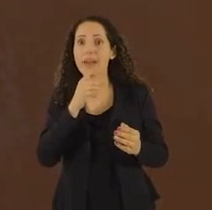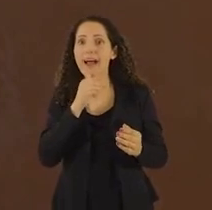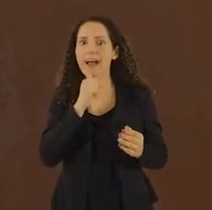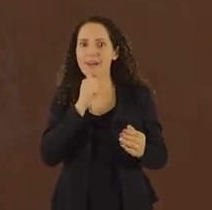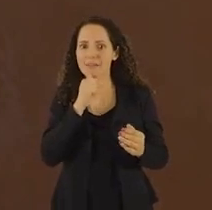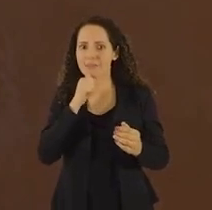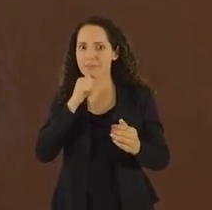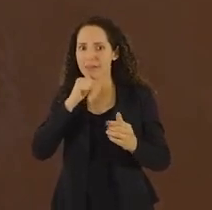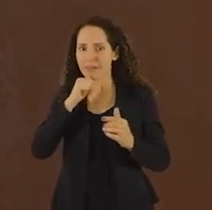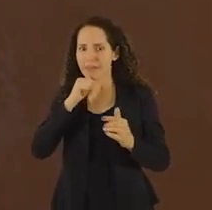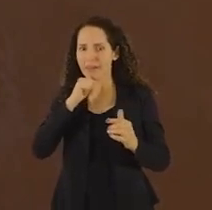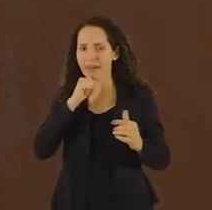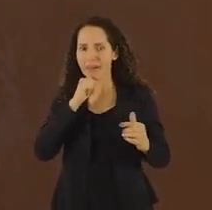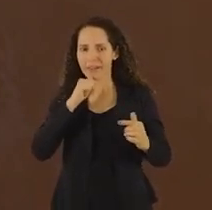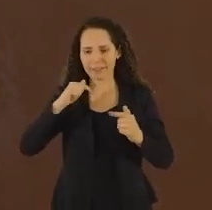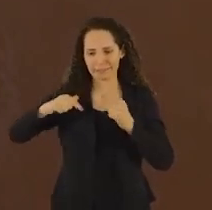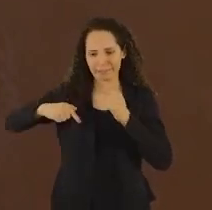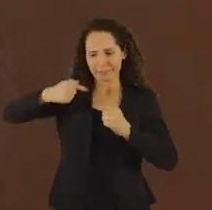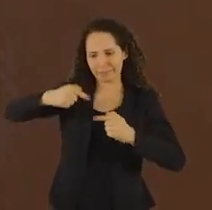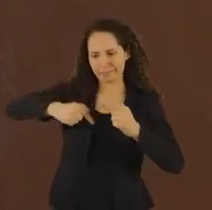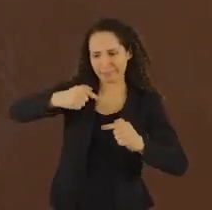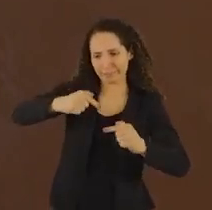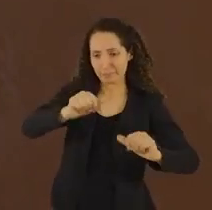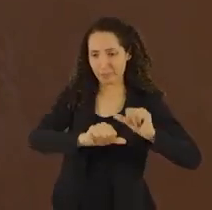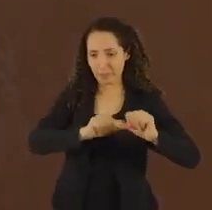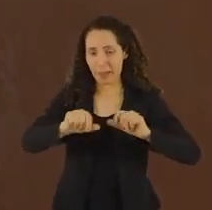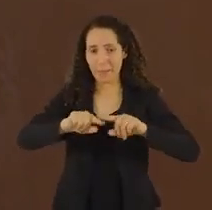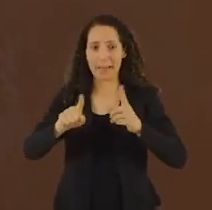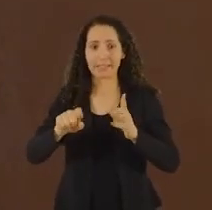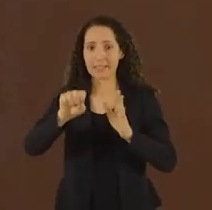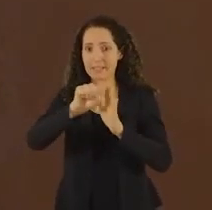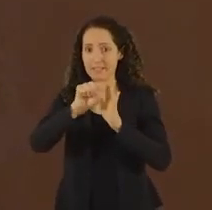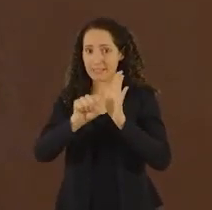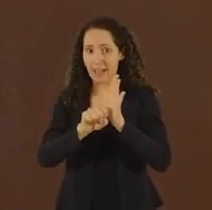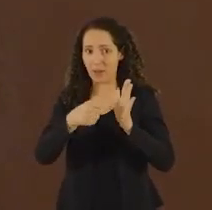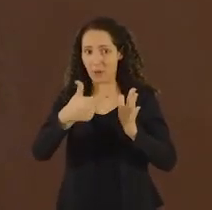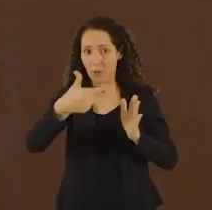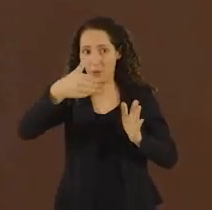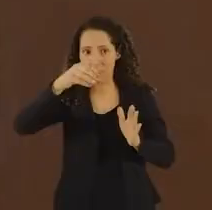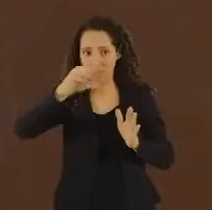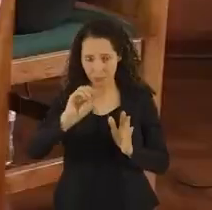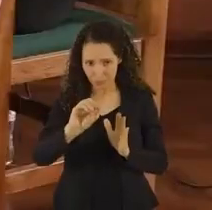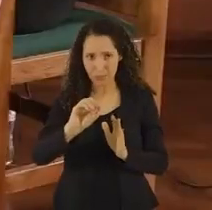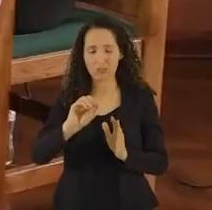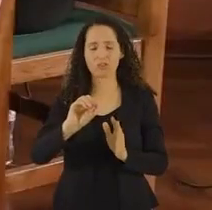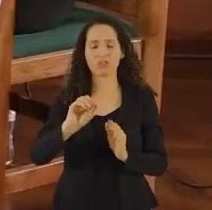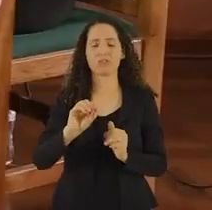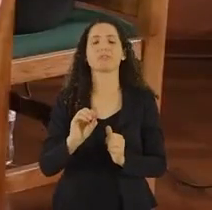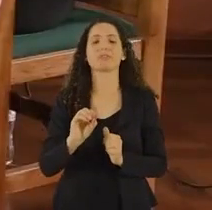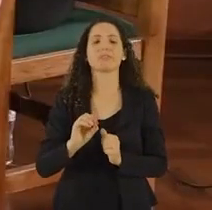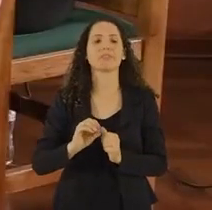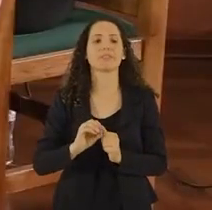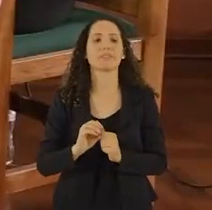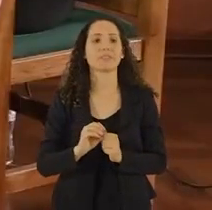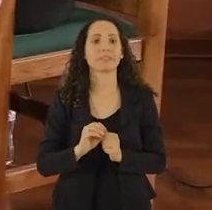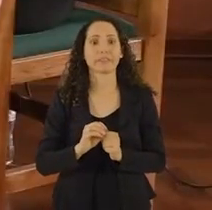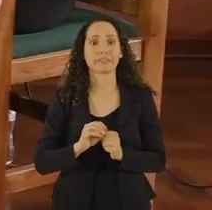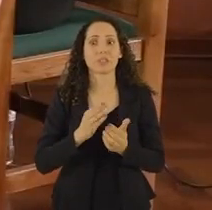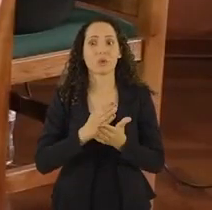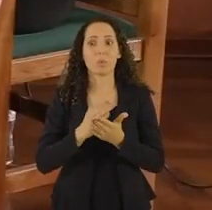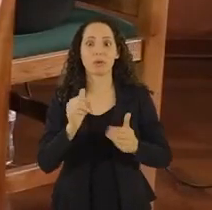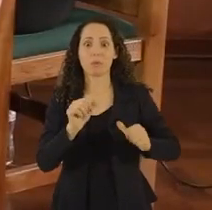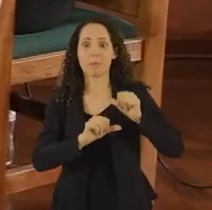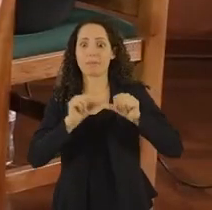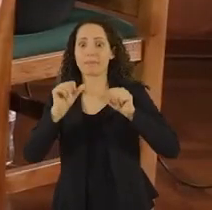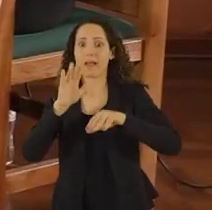há várias gerações do século 20 para cá Aí eu arrisco dizer até que do 19 para cá se acelerou